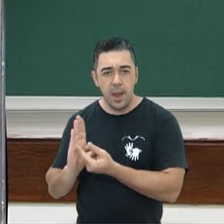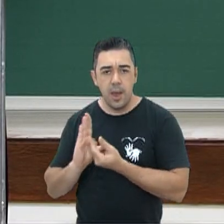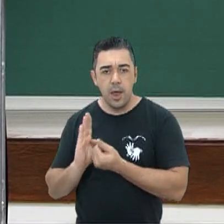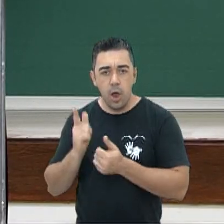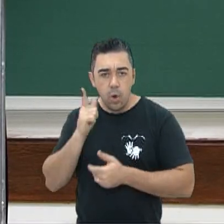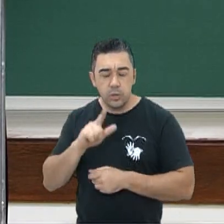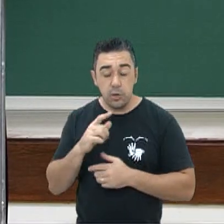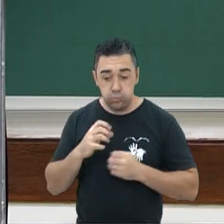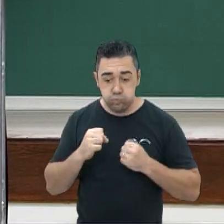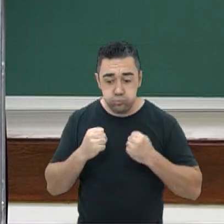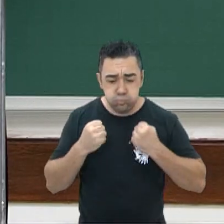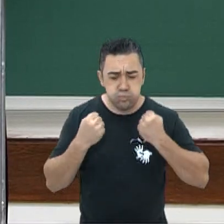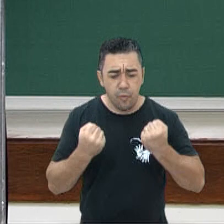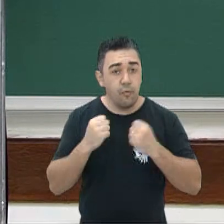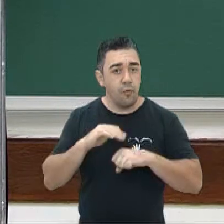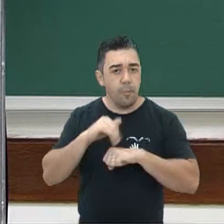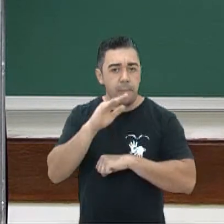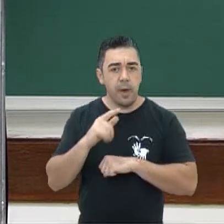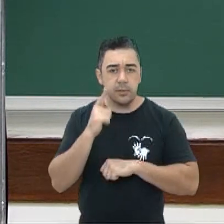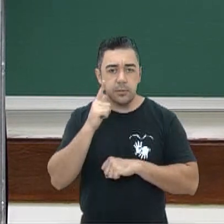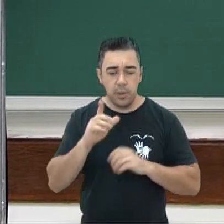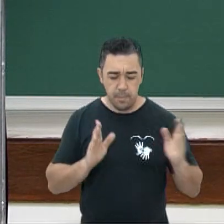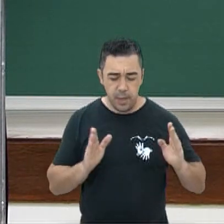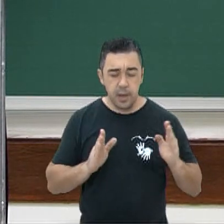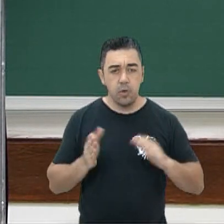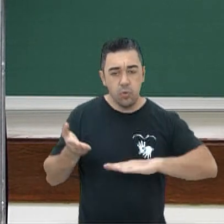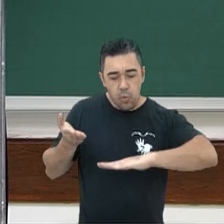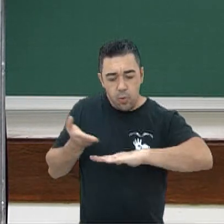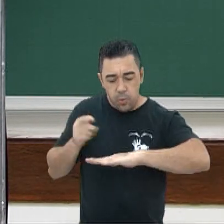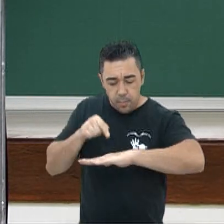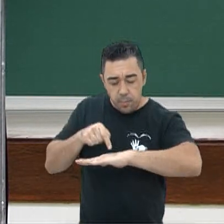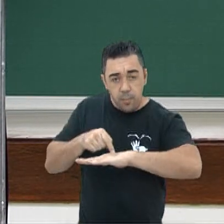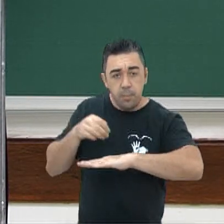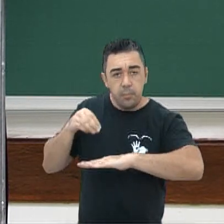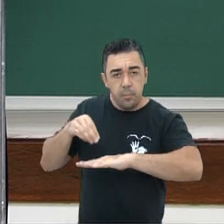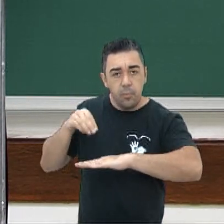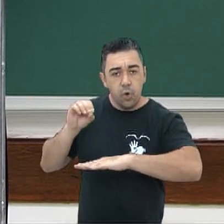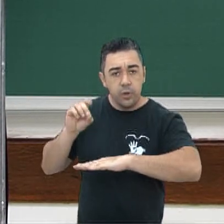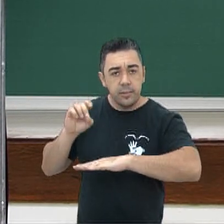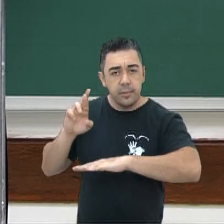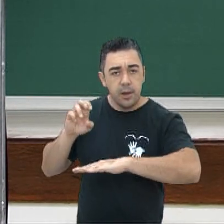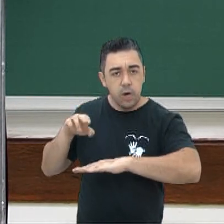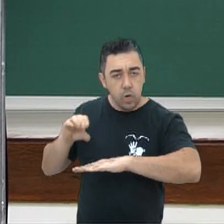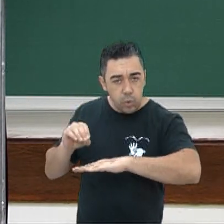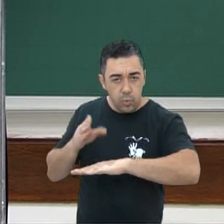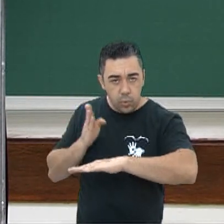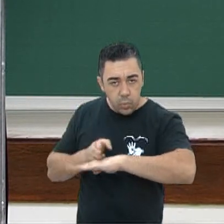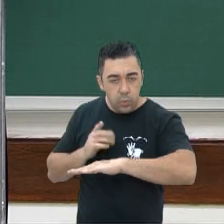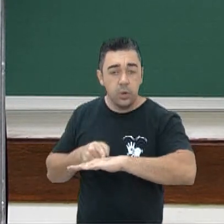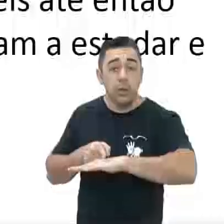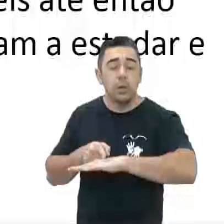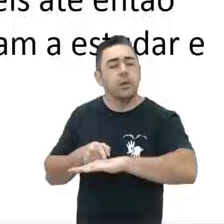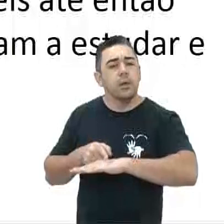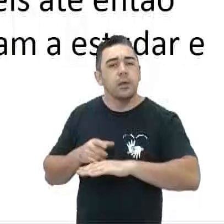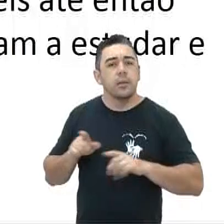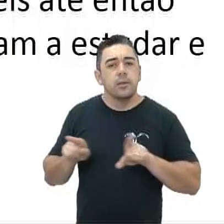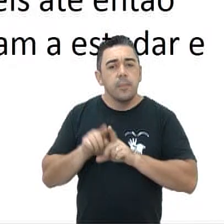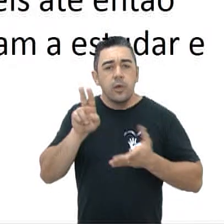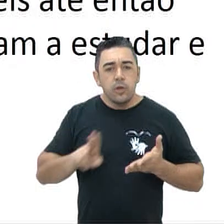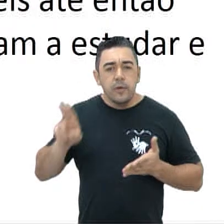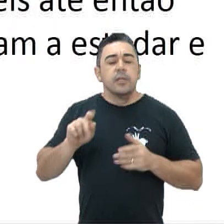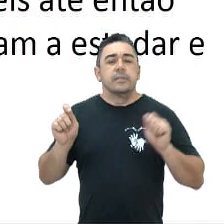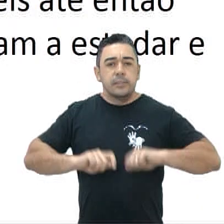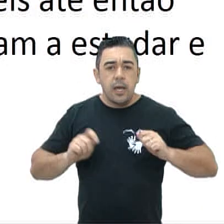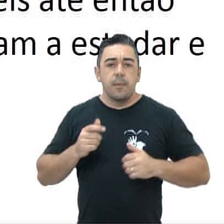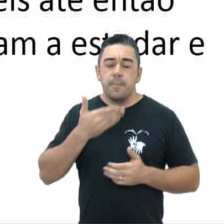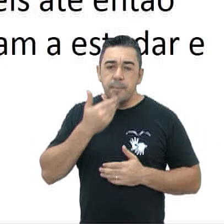vez vai se fortalecer mais ainda durante a Idade Moderna, que a gente vai ver nas nossas próximas aulas. As universidades vão